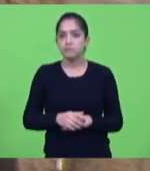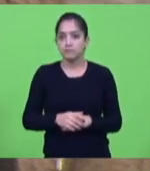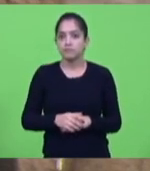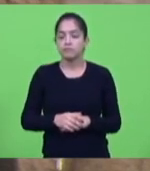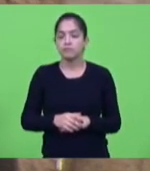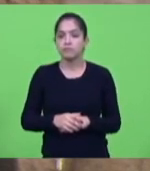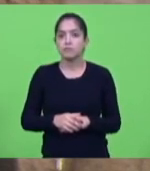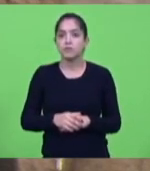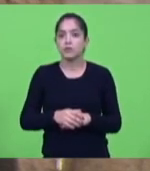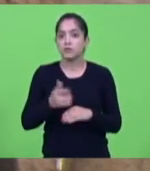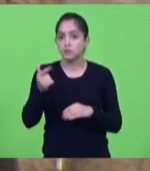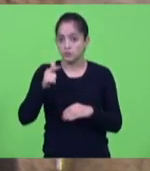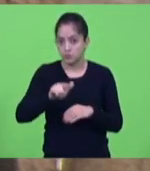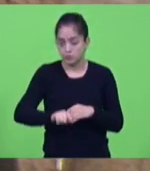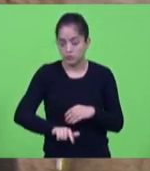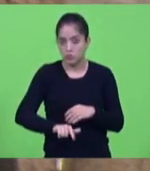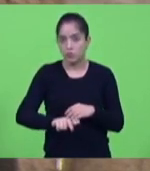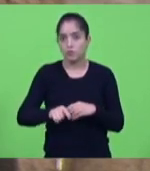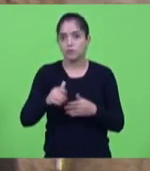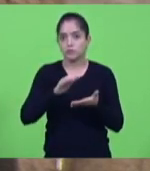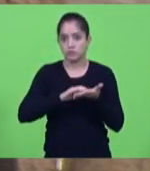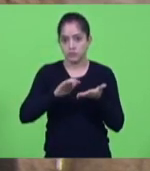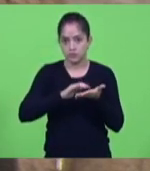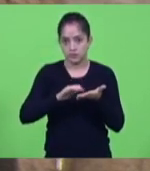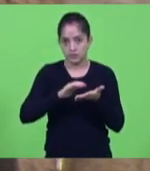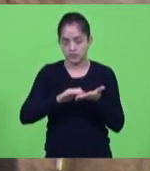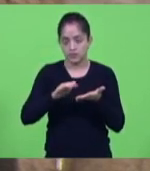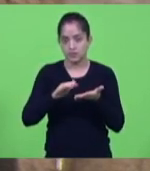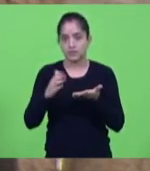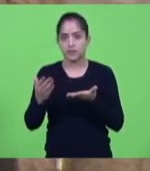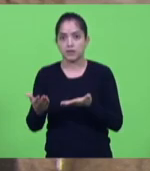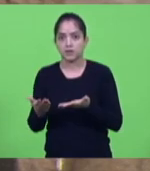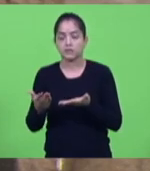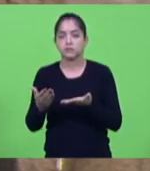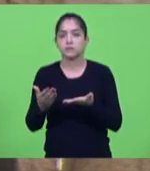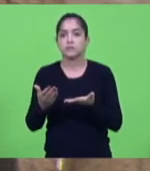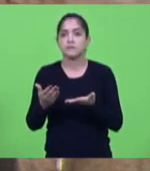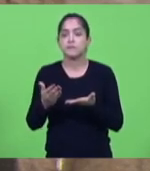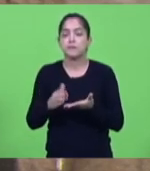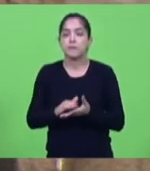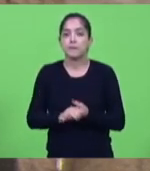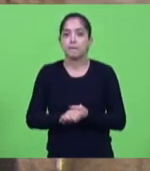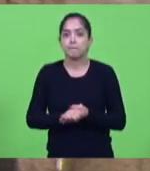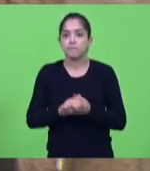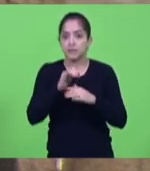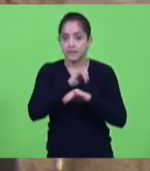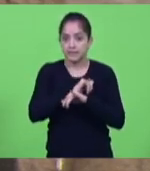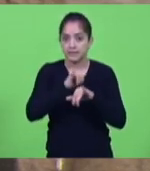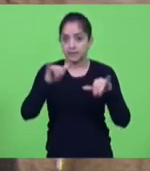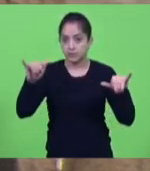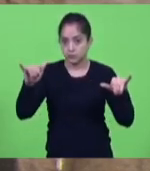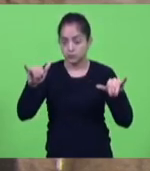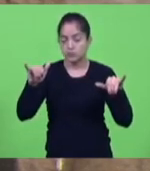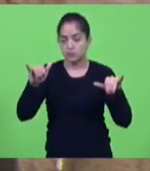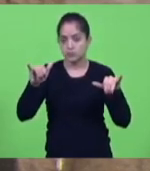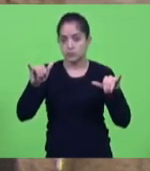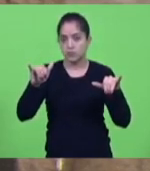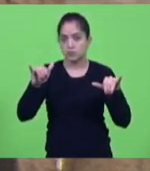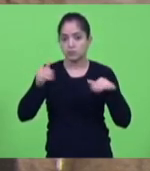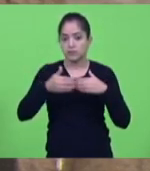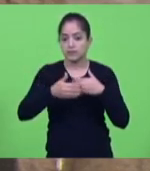sinalização do secretário Tiago Vieira, que anunciou para os próximos dias